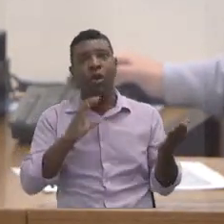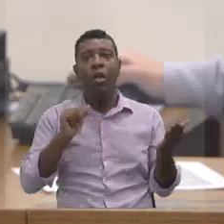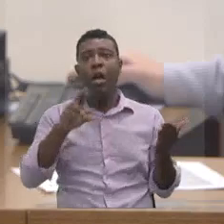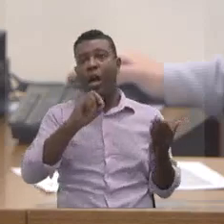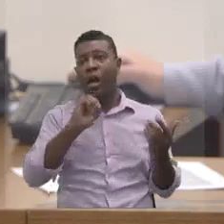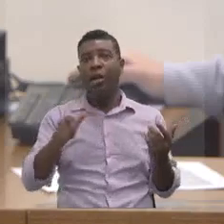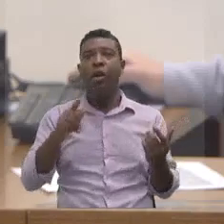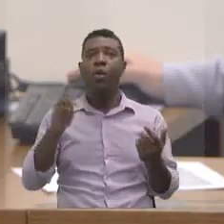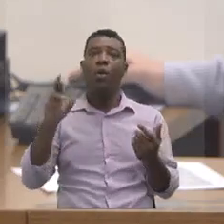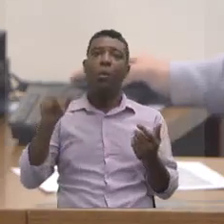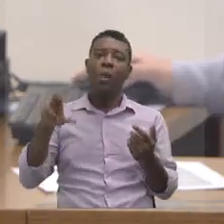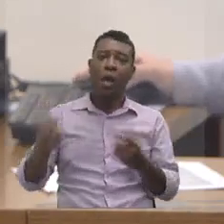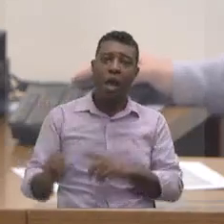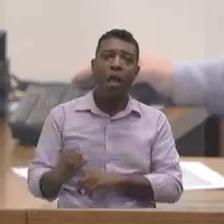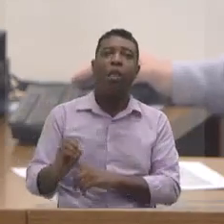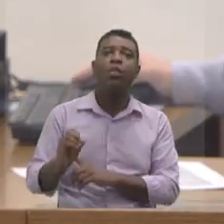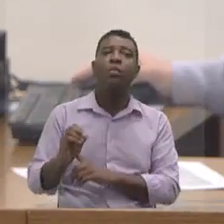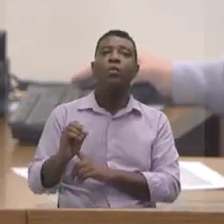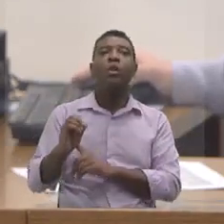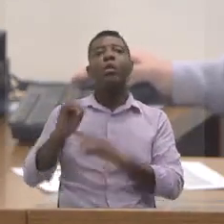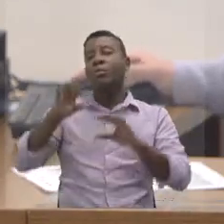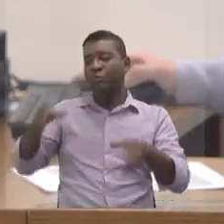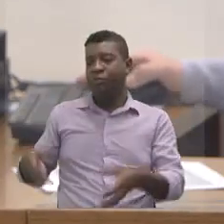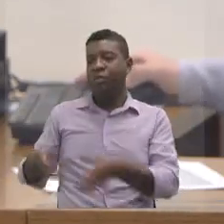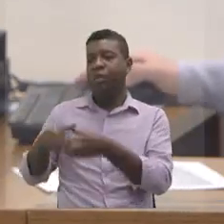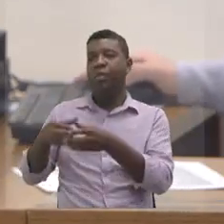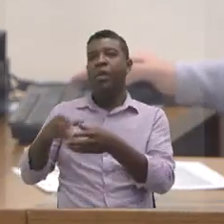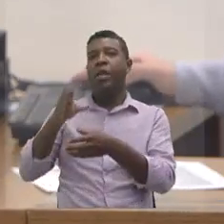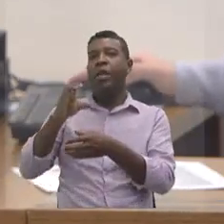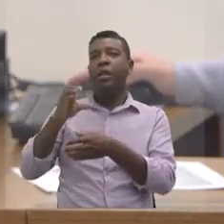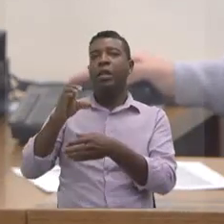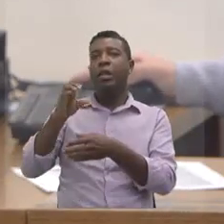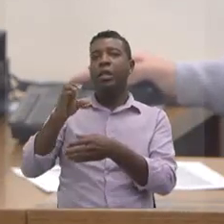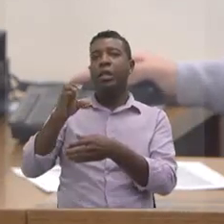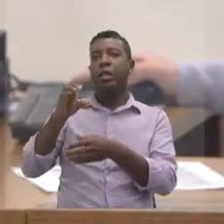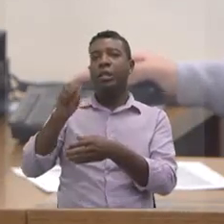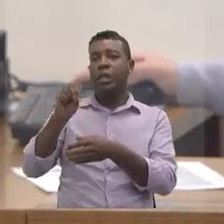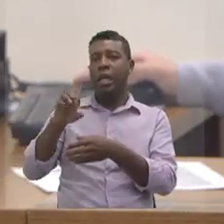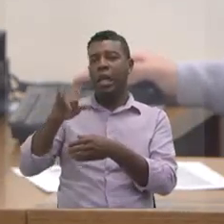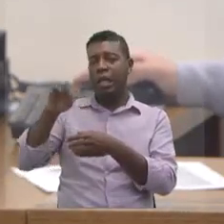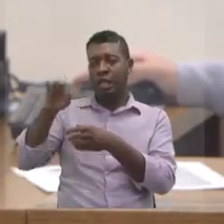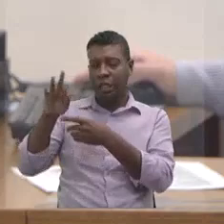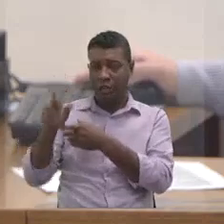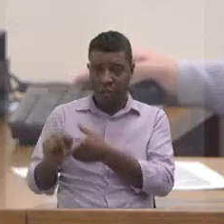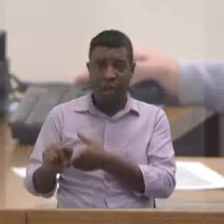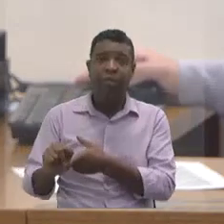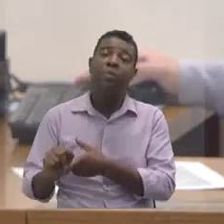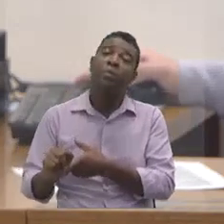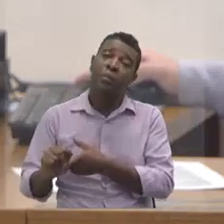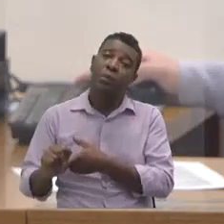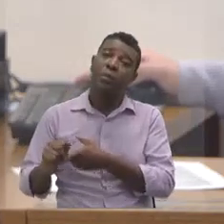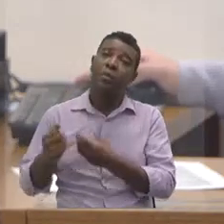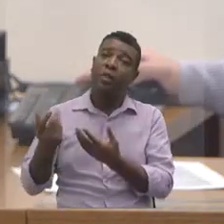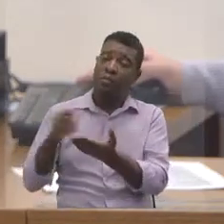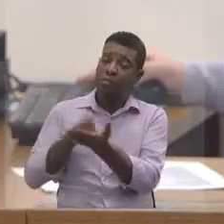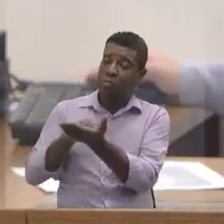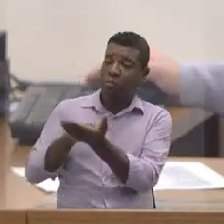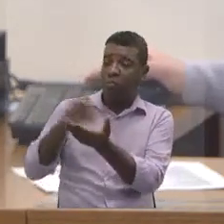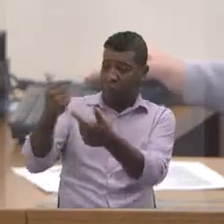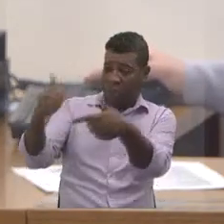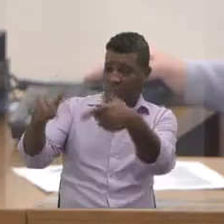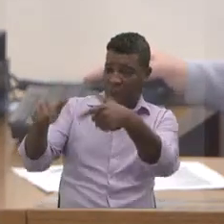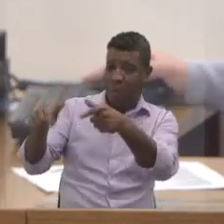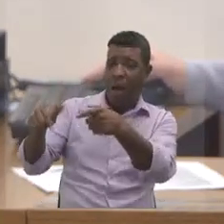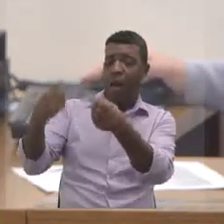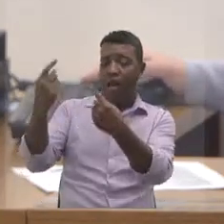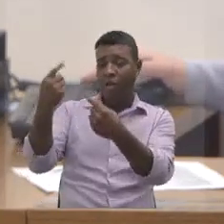toda equipe dessainfra e parabenizar pelo trabalho que vocês têm Realizado a frente dessa infrae do Dr